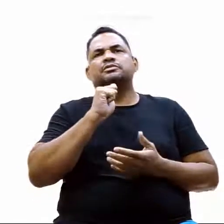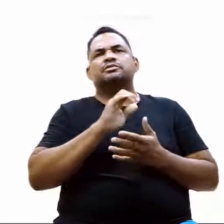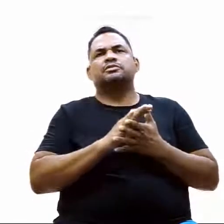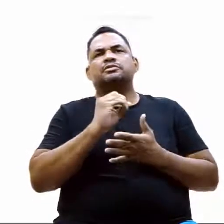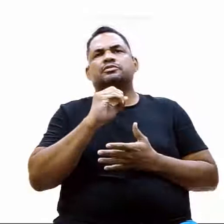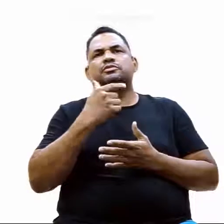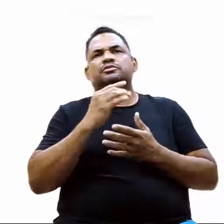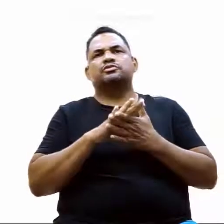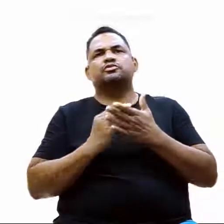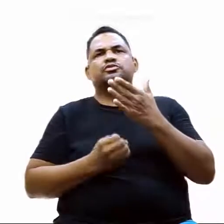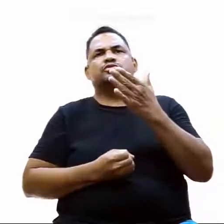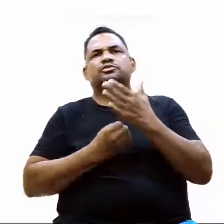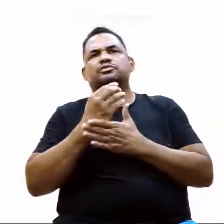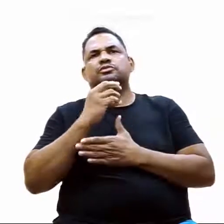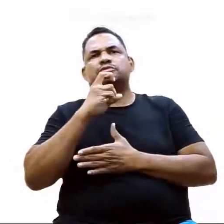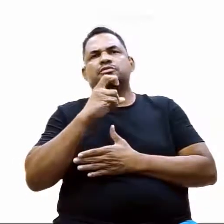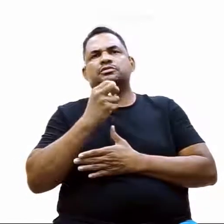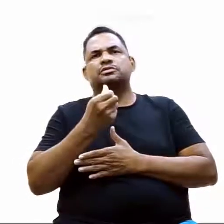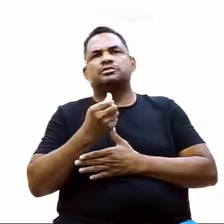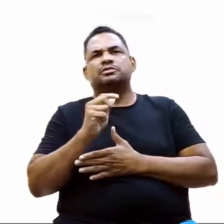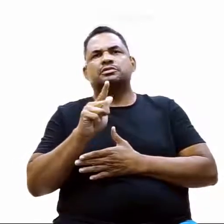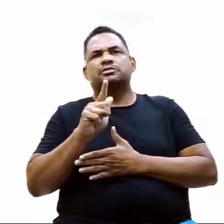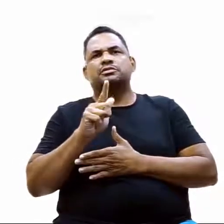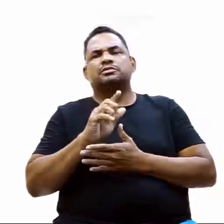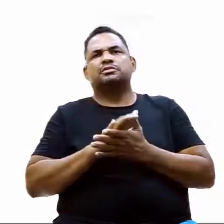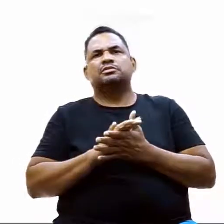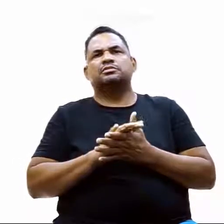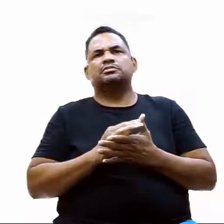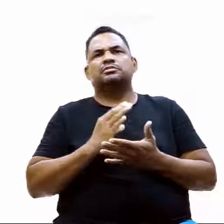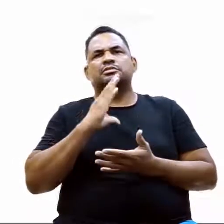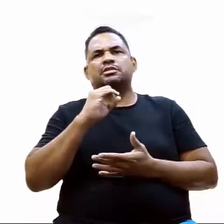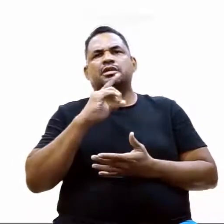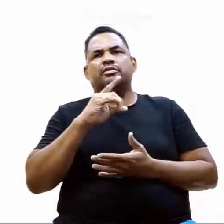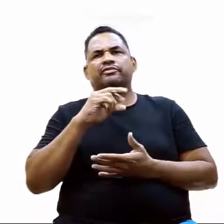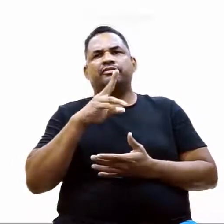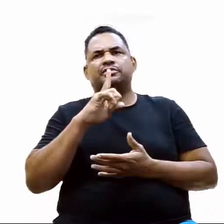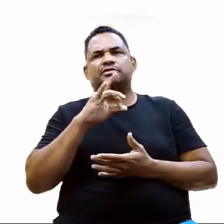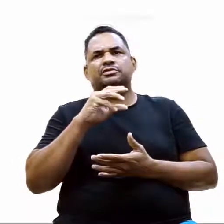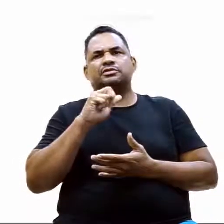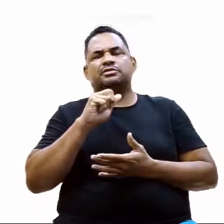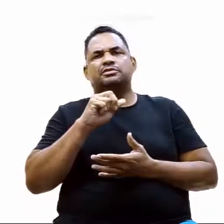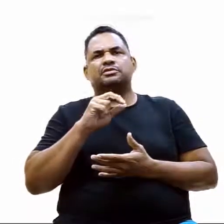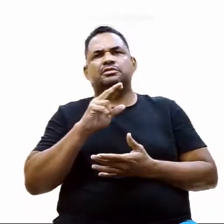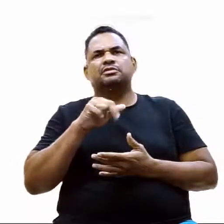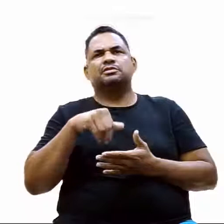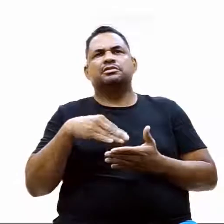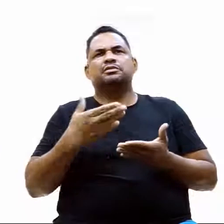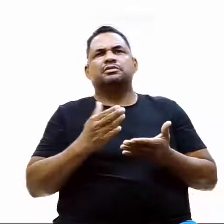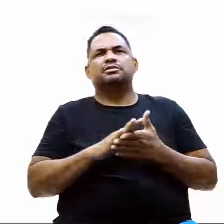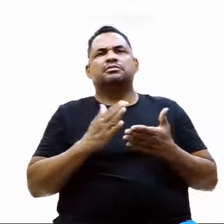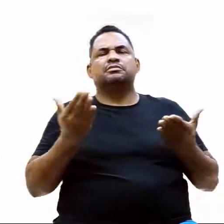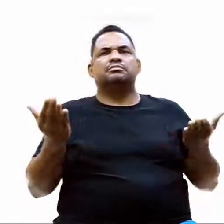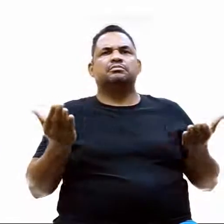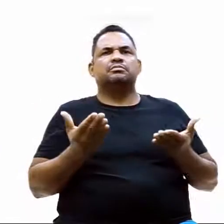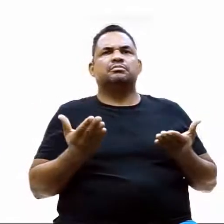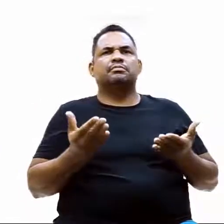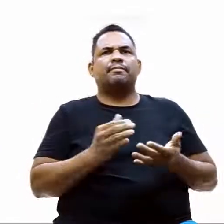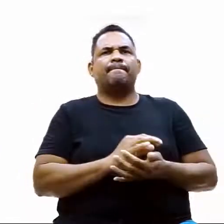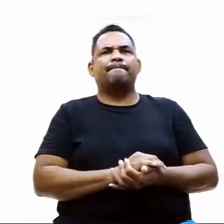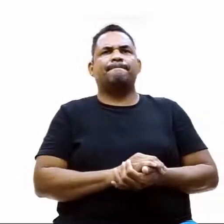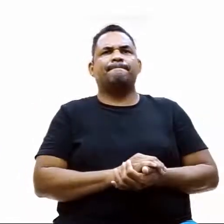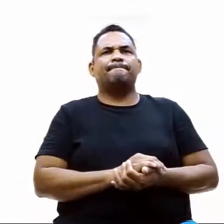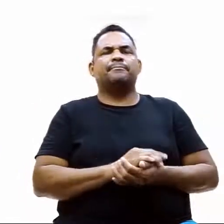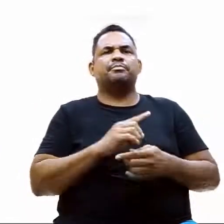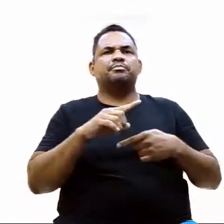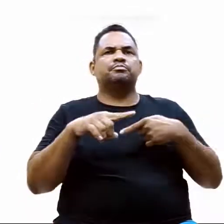formando 56 gramas de calvagem. Olha só, conforme